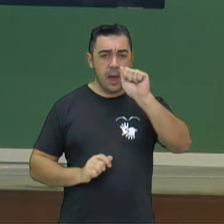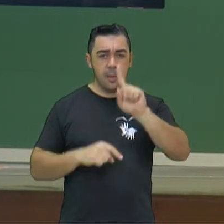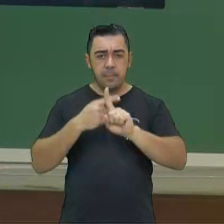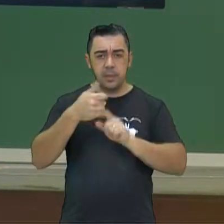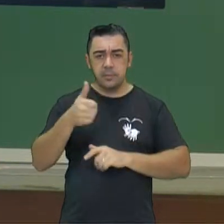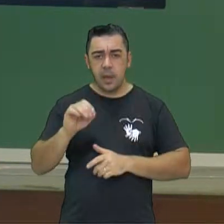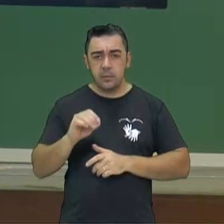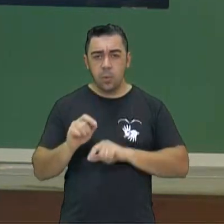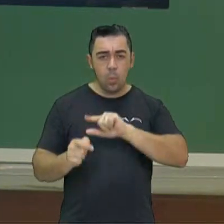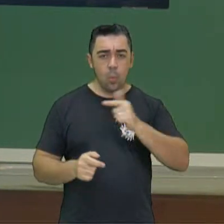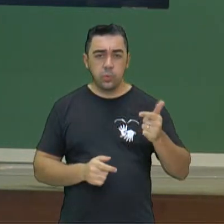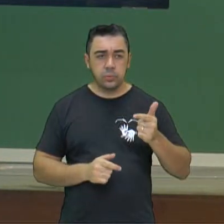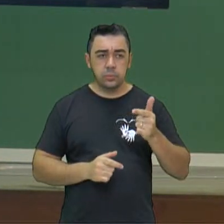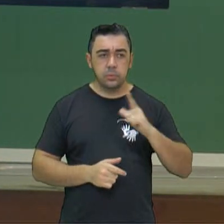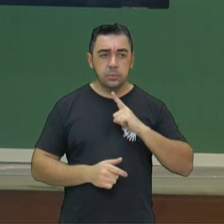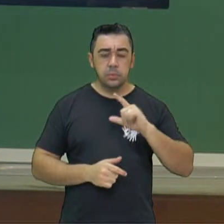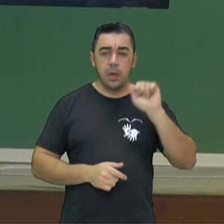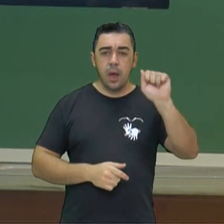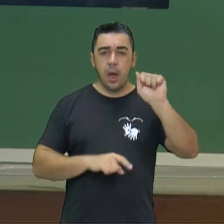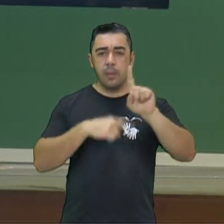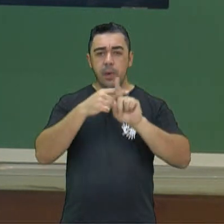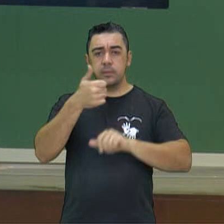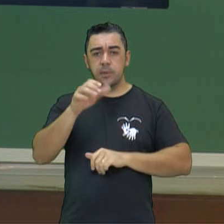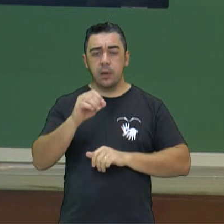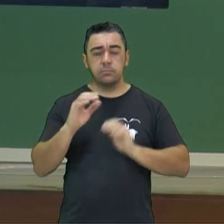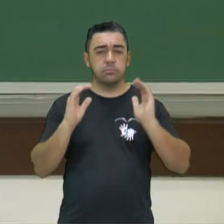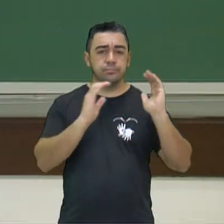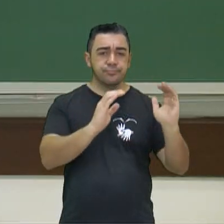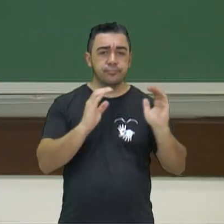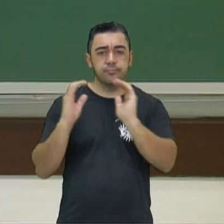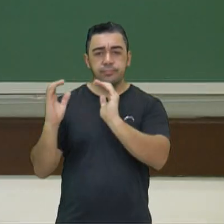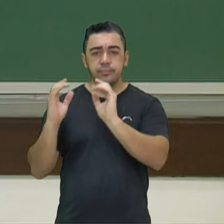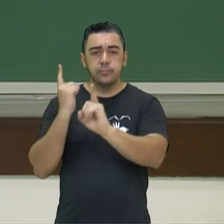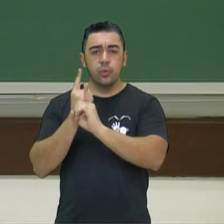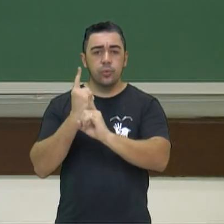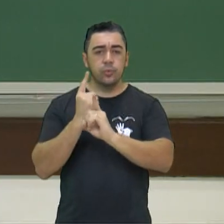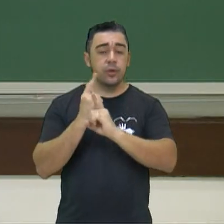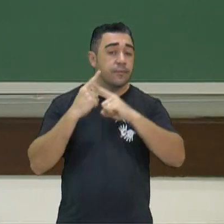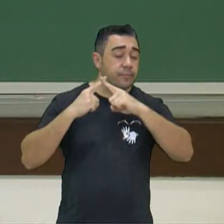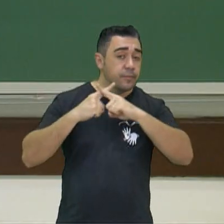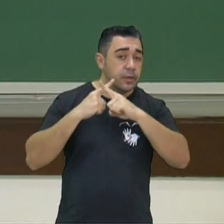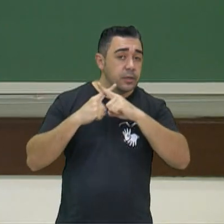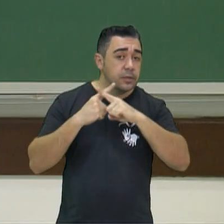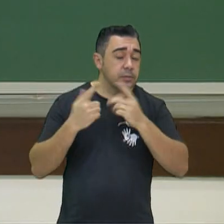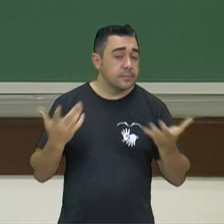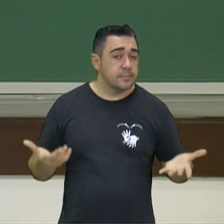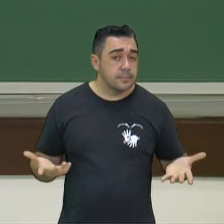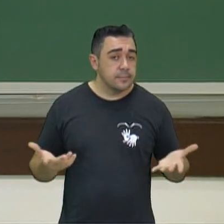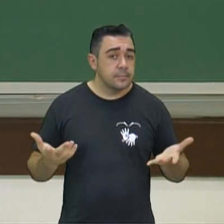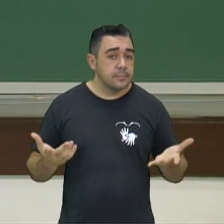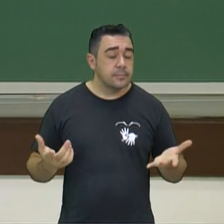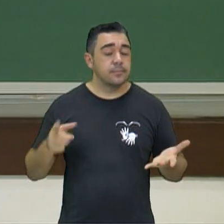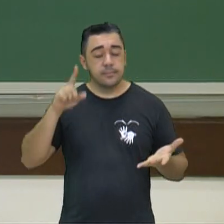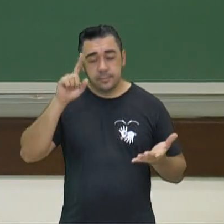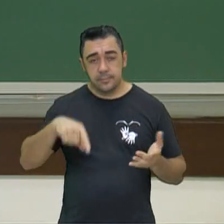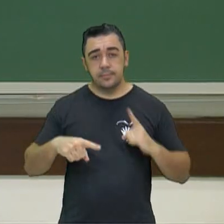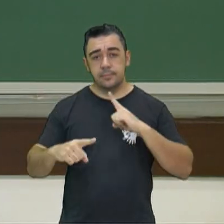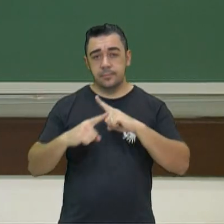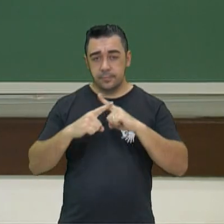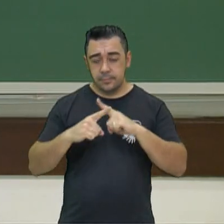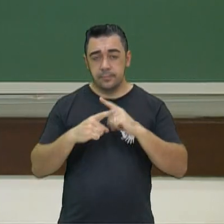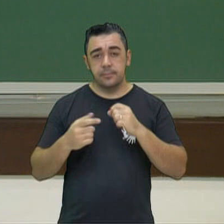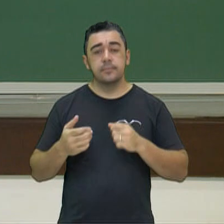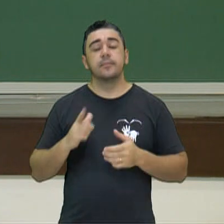10 é outro lado. A mais 10 é outro lado. Para a gente achar a área de um retângulo, o que, que eu faço mesmo? A